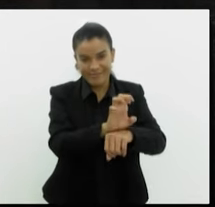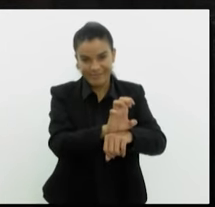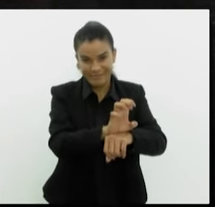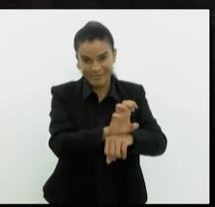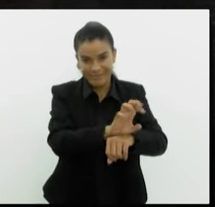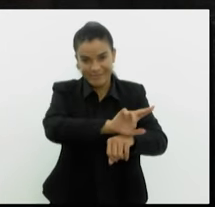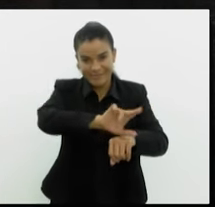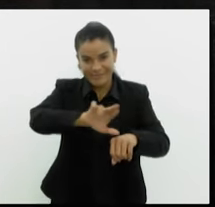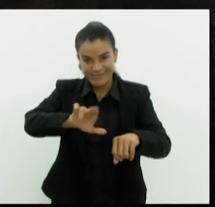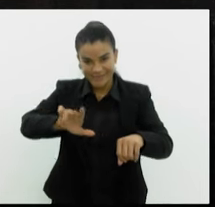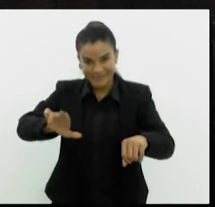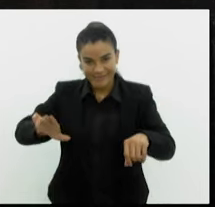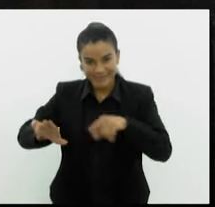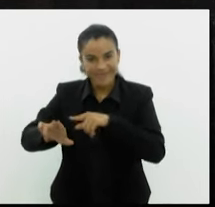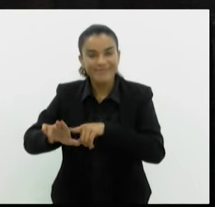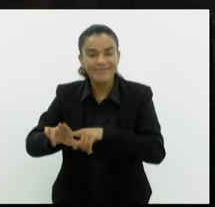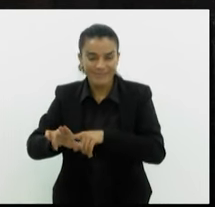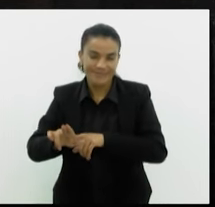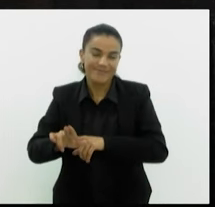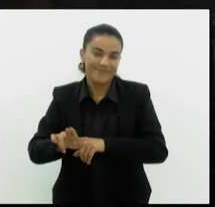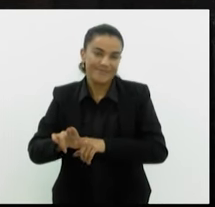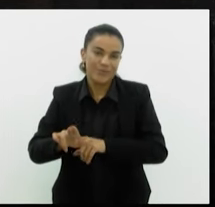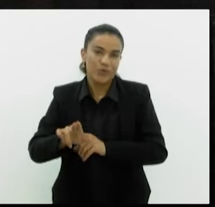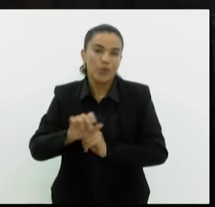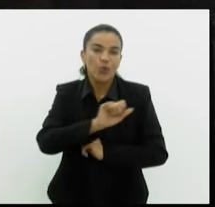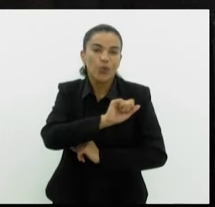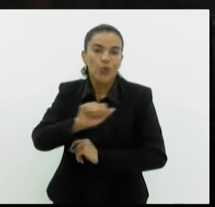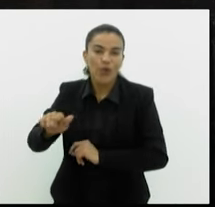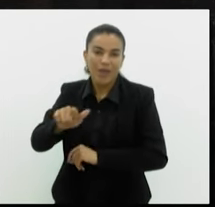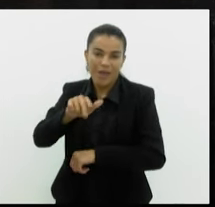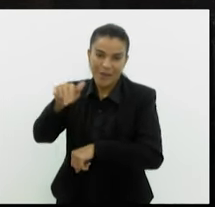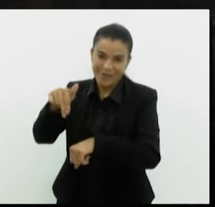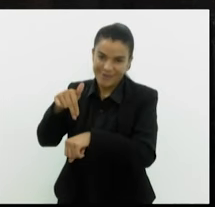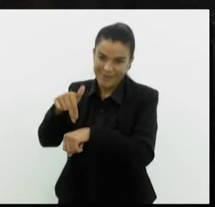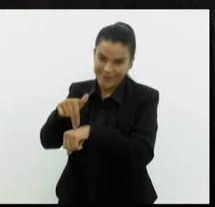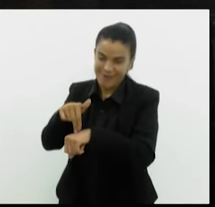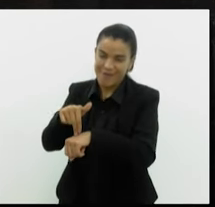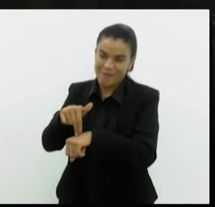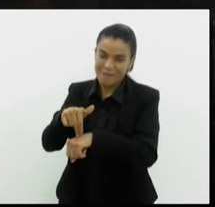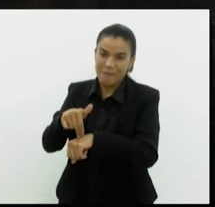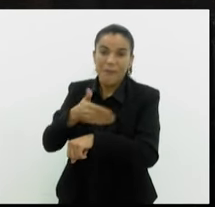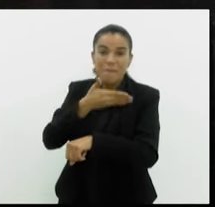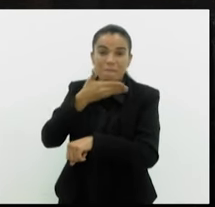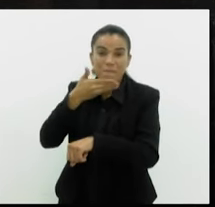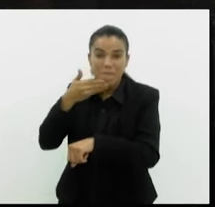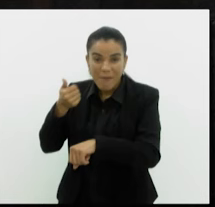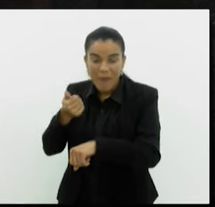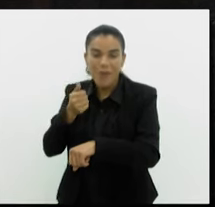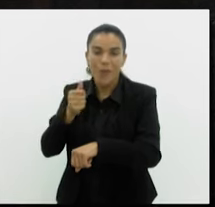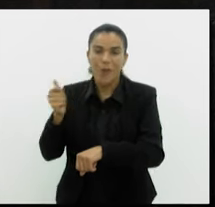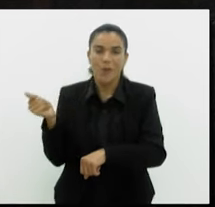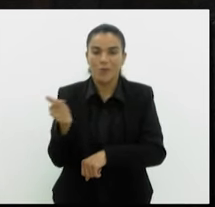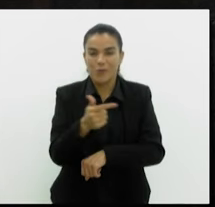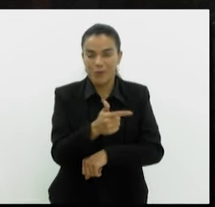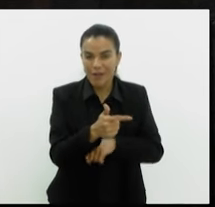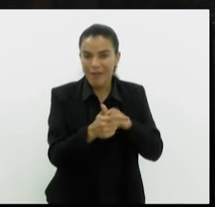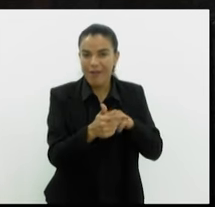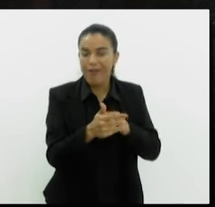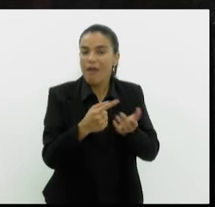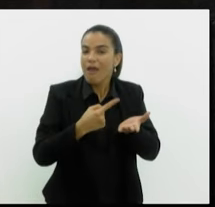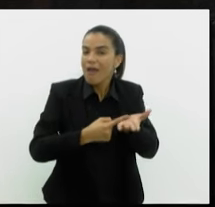nunca à própria União. Ele desconhece o que talvez seja